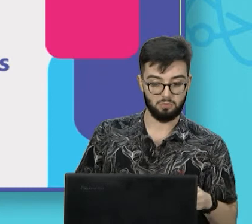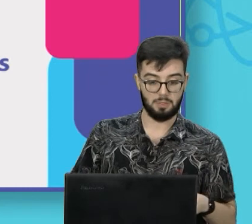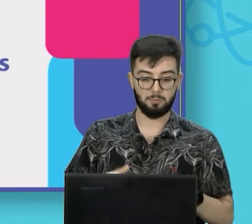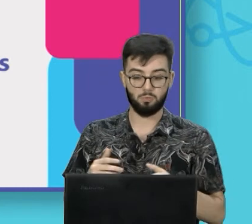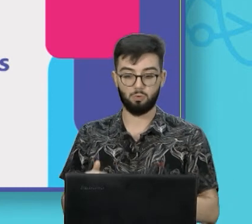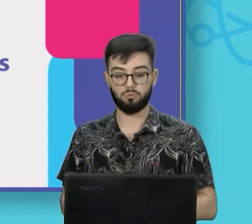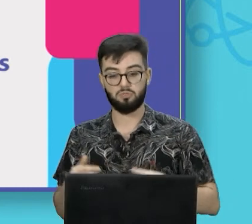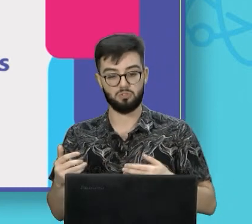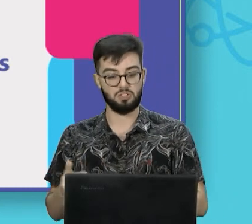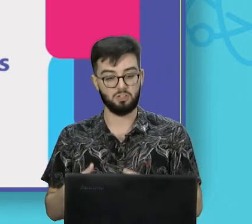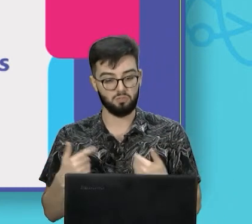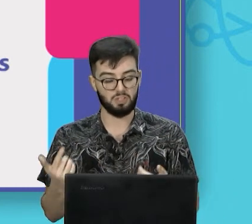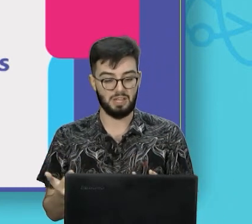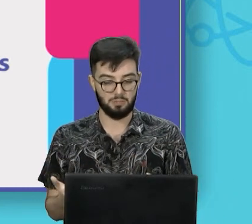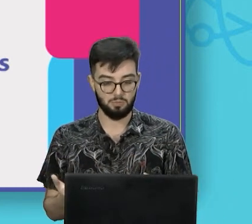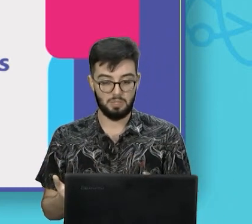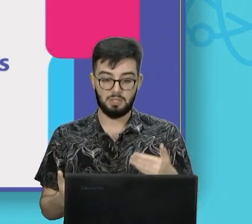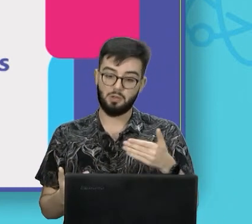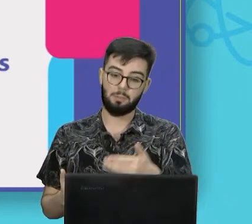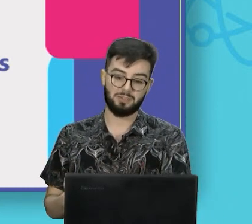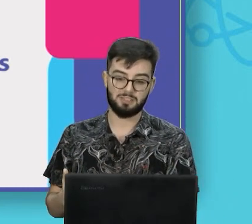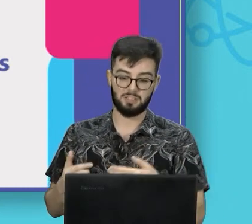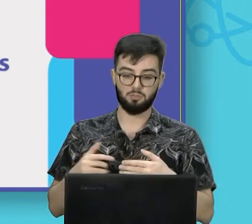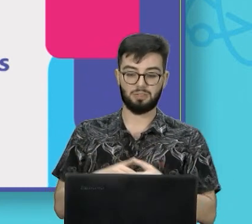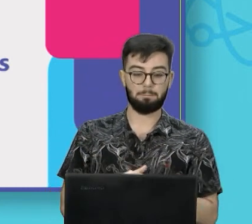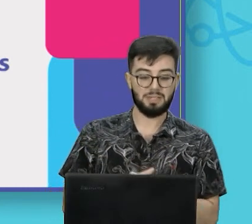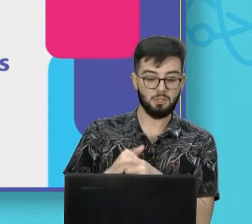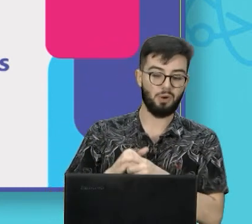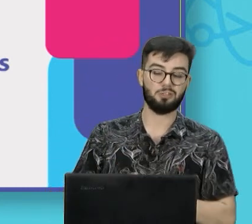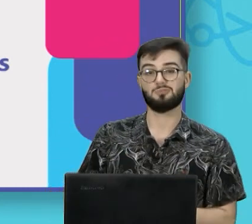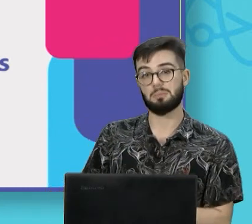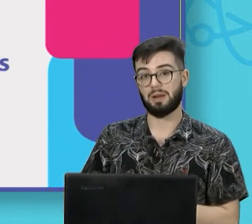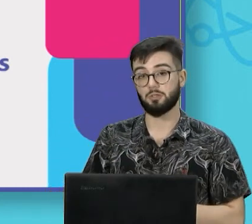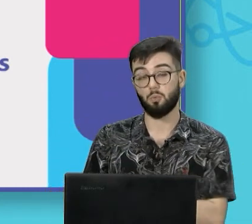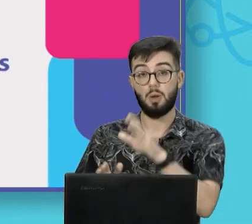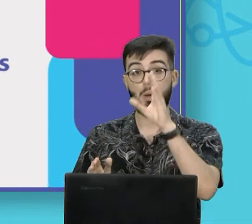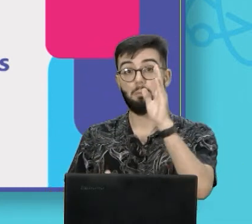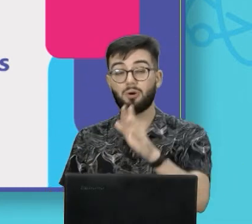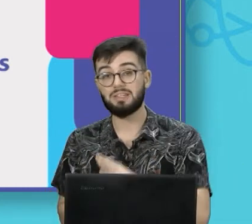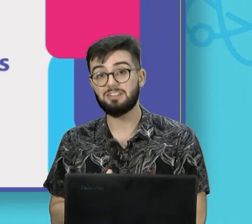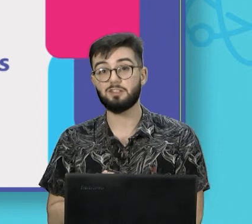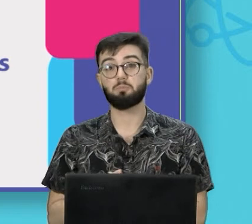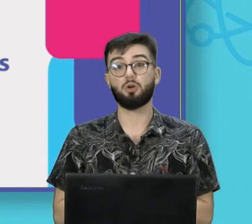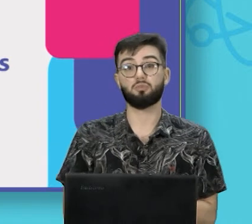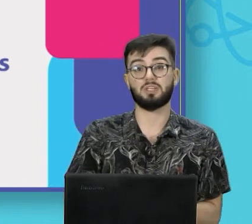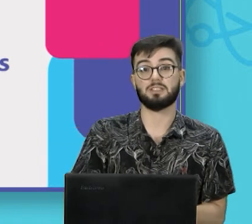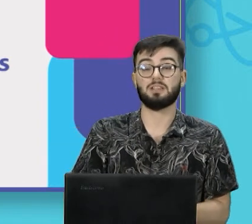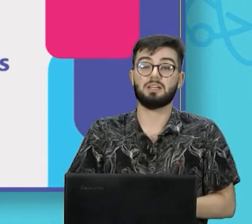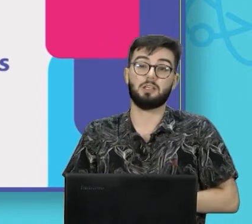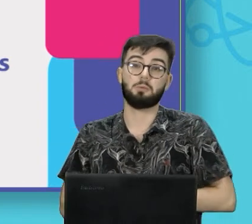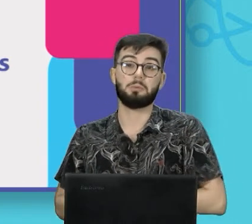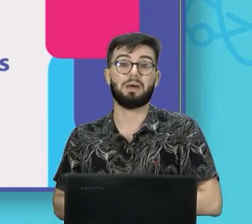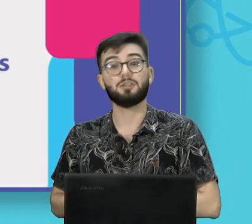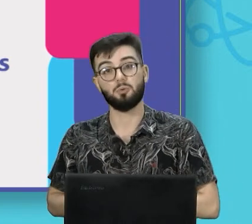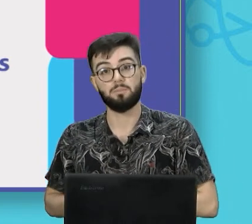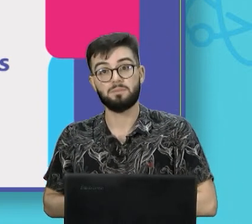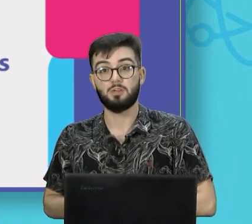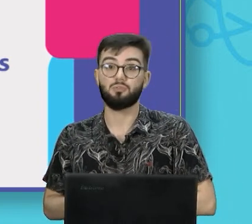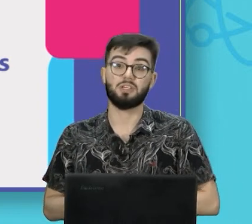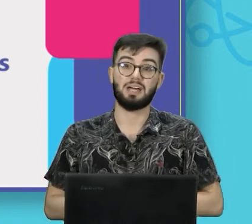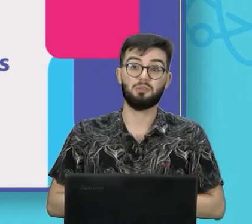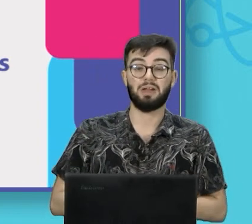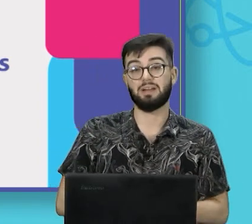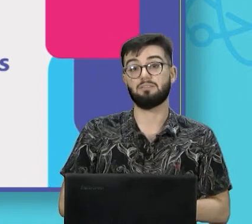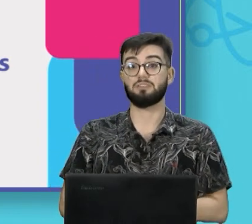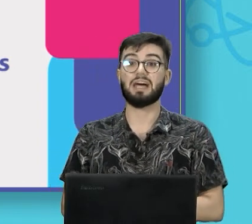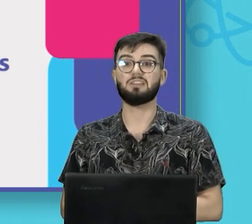Povo ficando sempre no gozo dos seus direitos Senado que o representante dos apaniguados do Imperador porque ele diz isso porque você não é indicado pelo Imperador